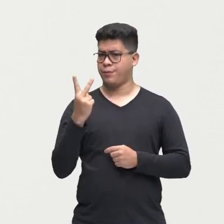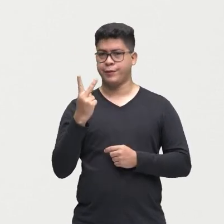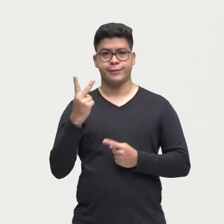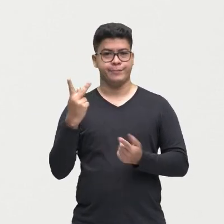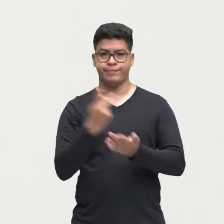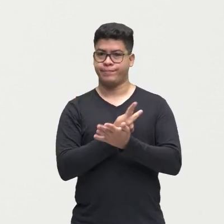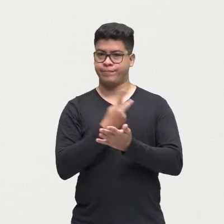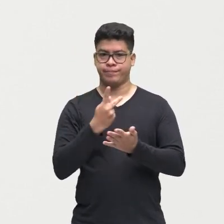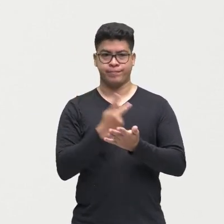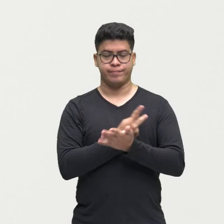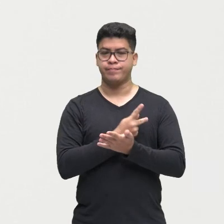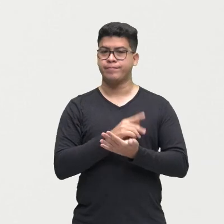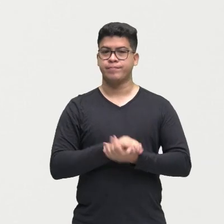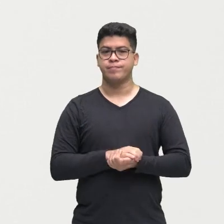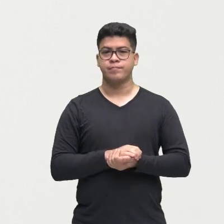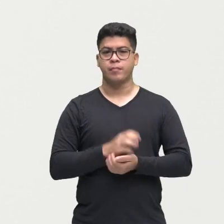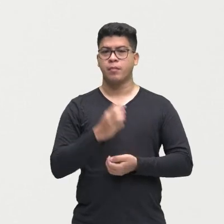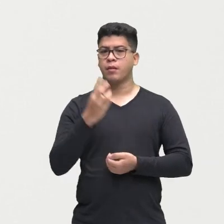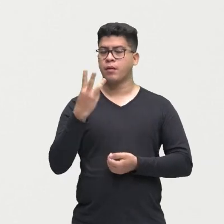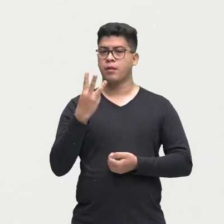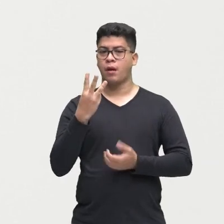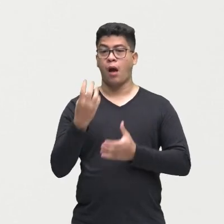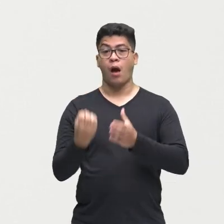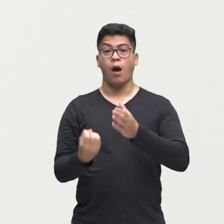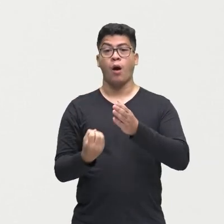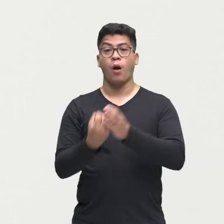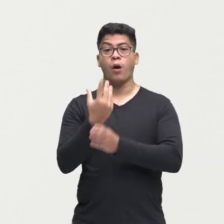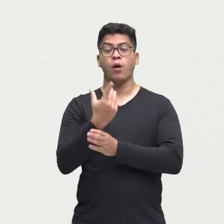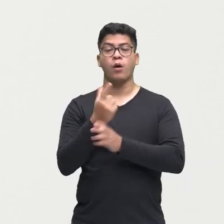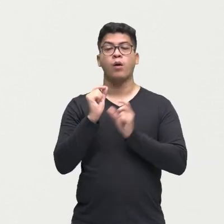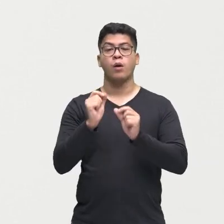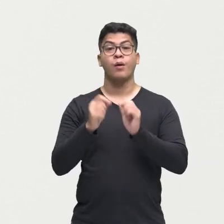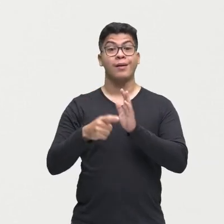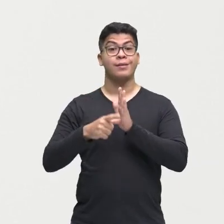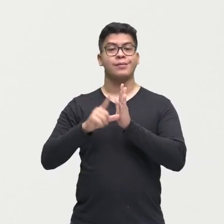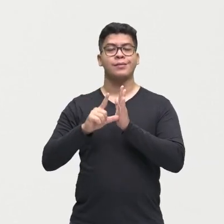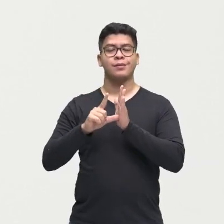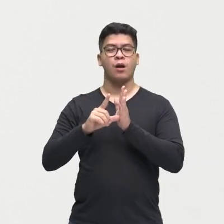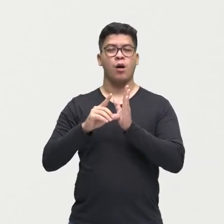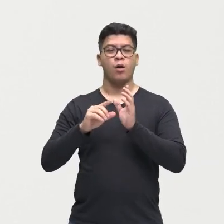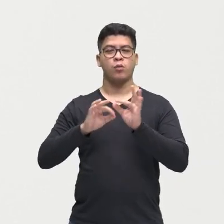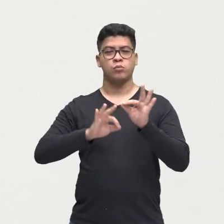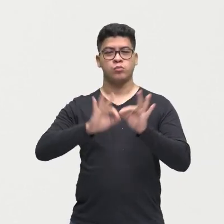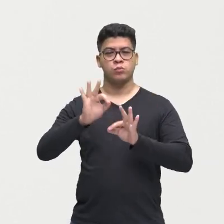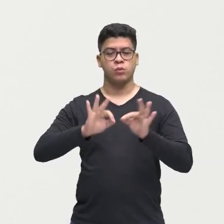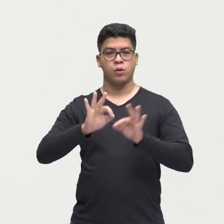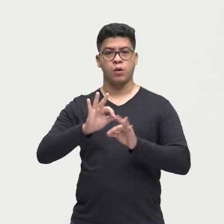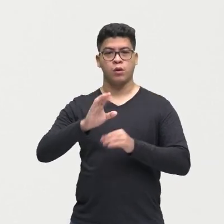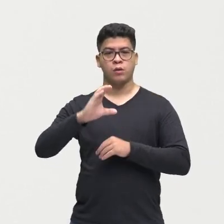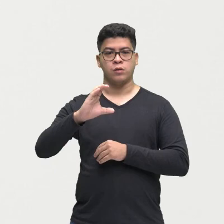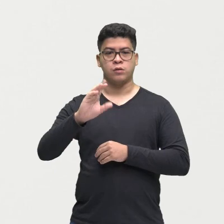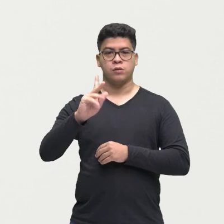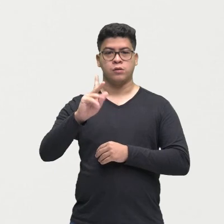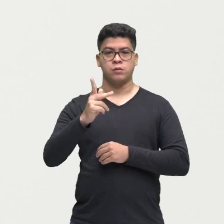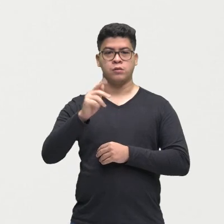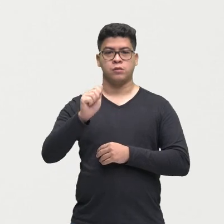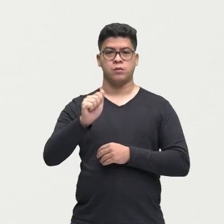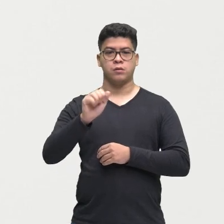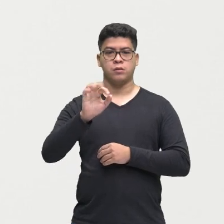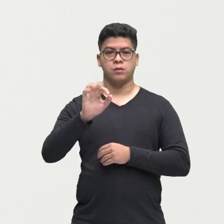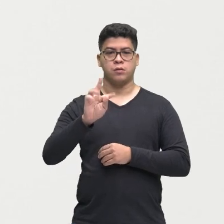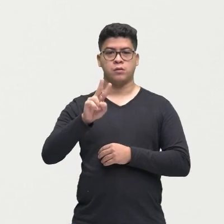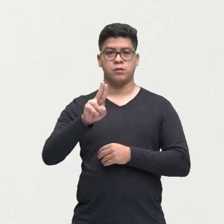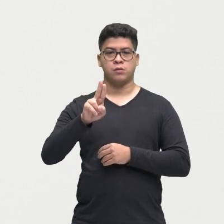três origem se deu do jogo chaturanga isso mesmo lembra Esse é um jogo